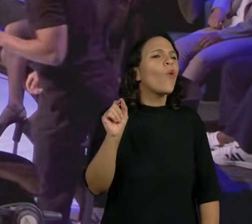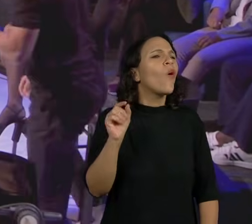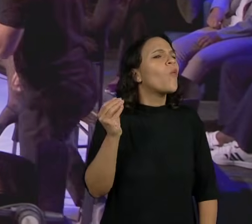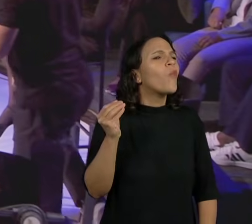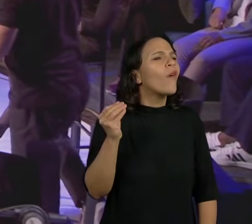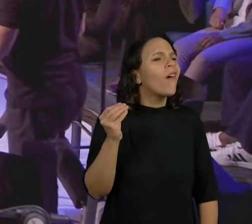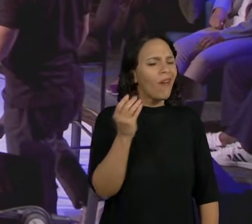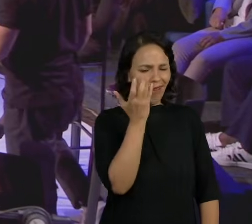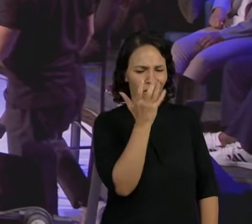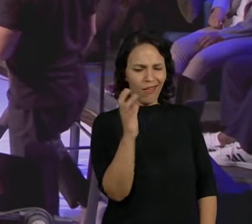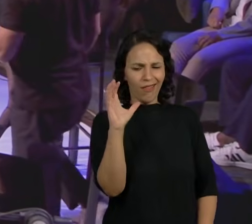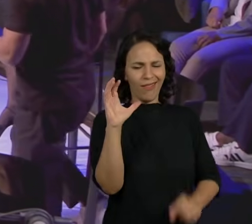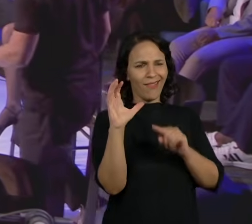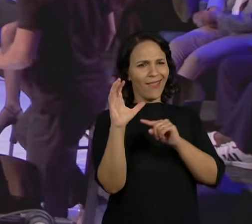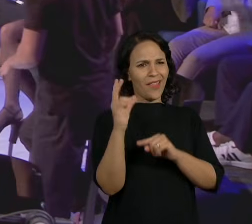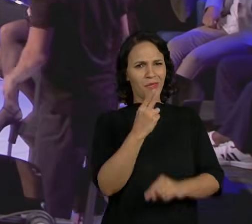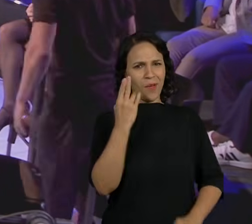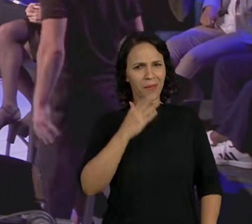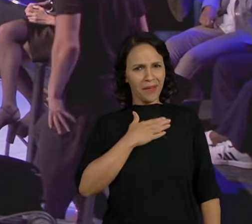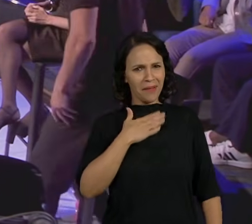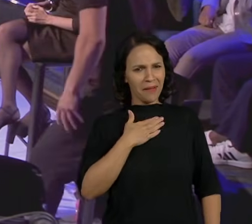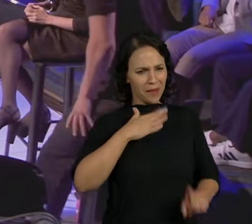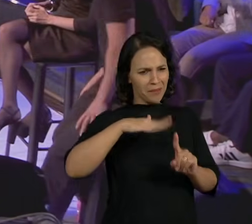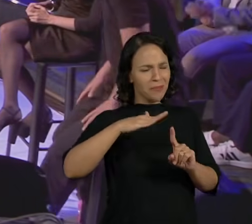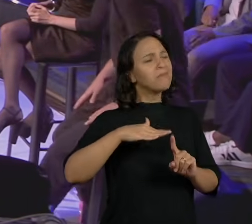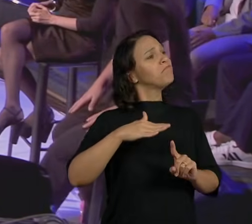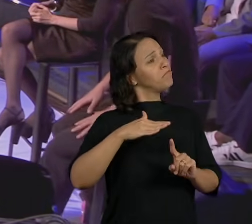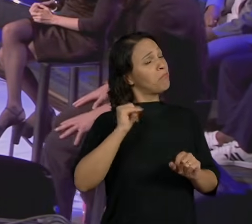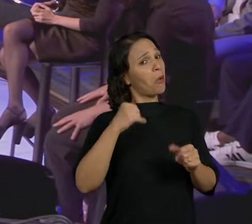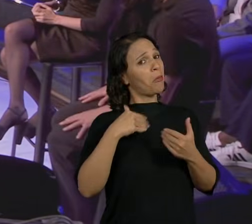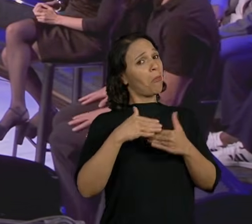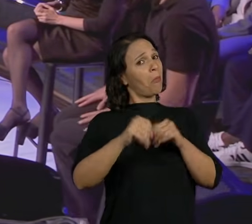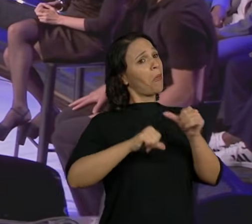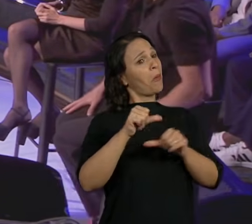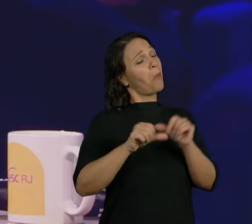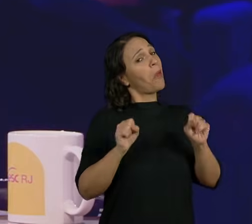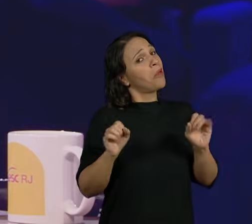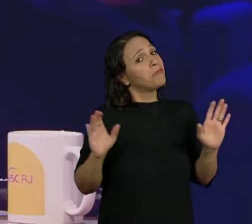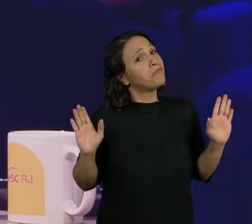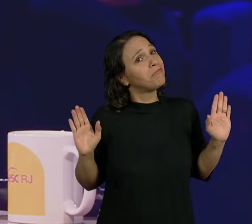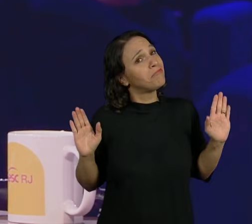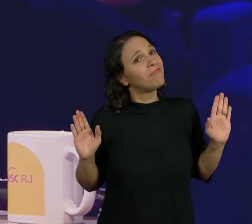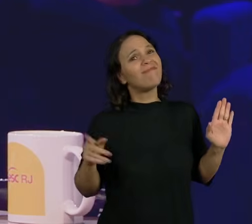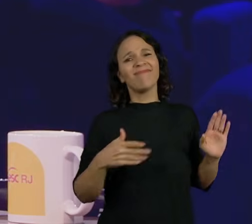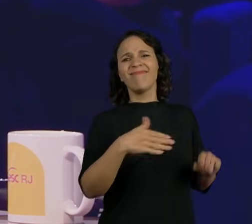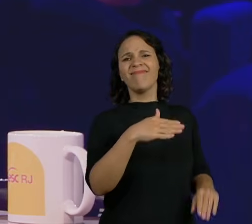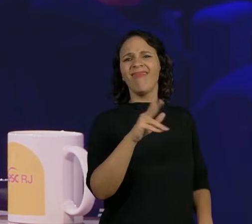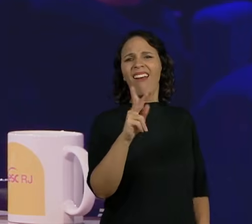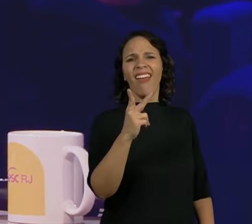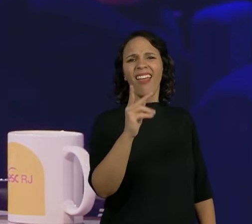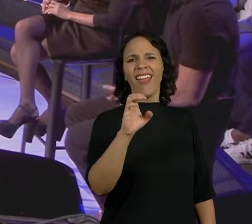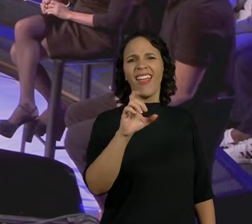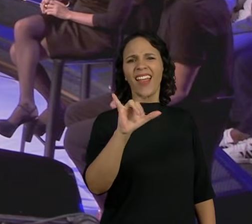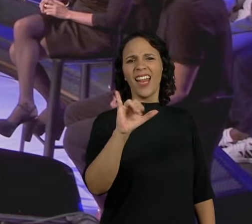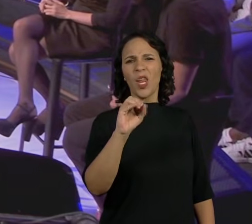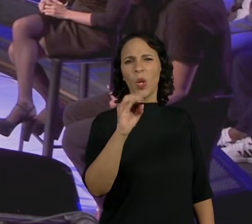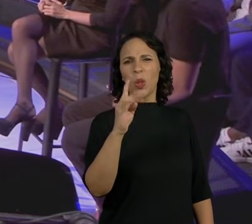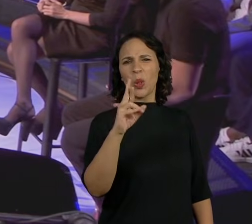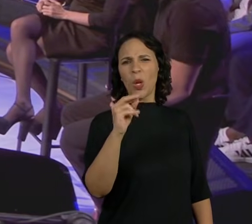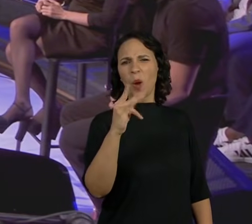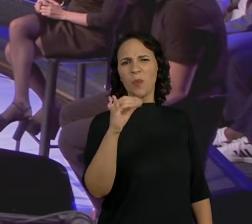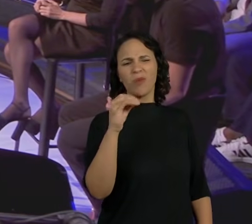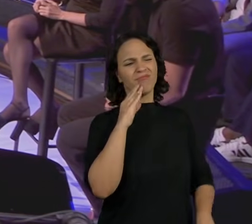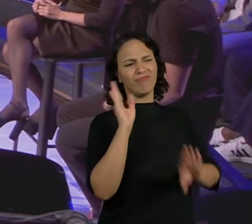Girassoles? Girassoles falcones. Muito bom. Talvez a gente até mude, né? Até mude, Esse né? negócio de heliotrópio tá meio Esquece o feio. Né? heliotrópio e vamos pro André,